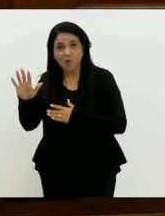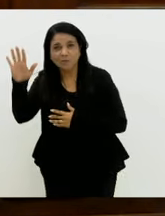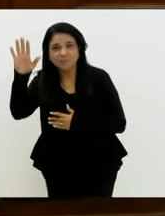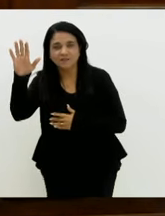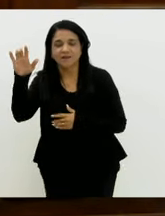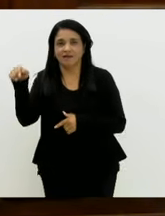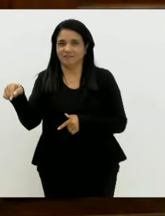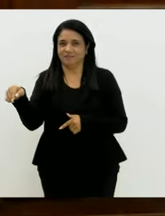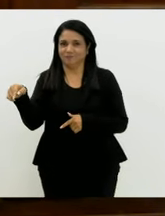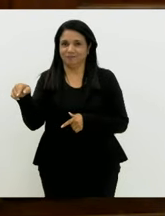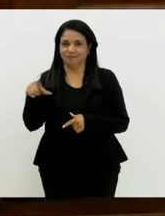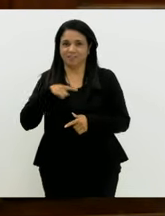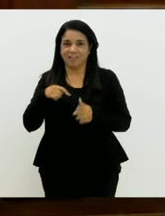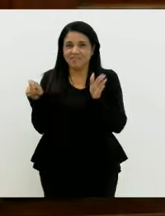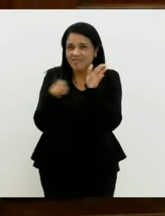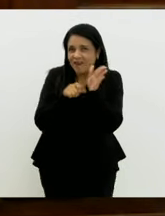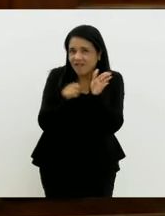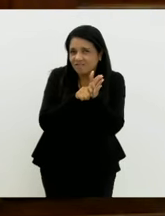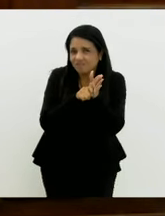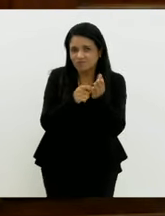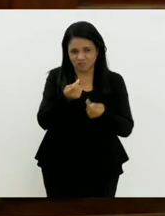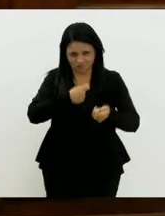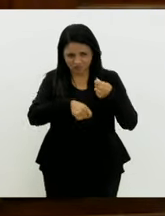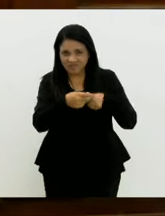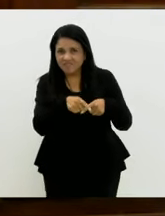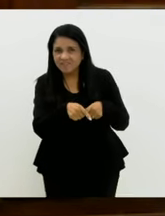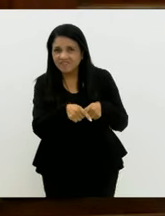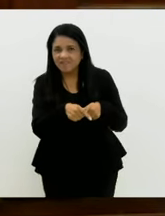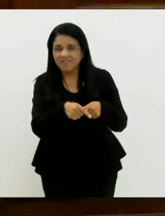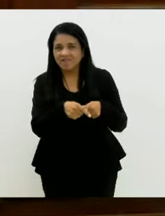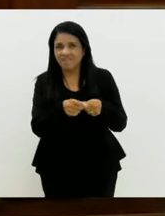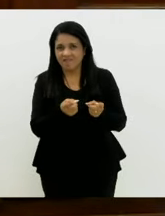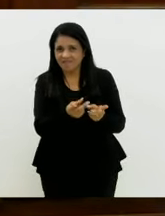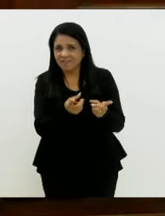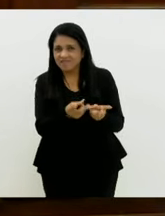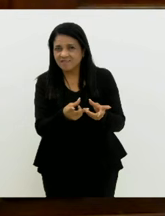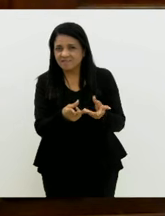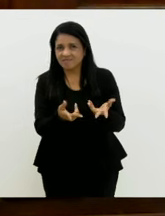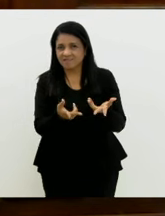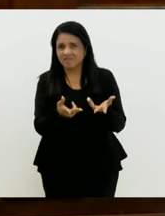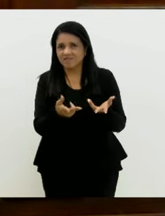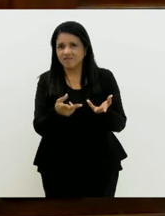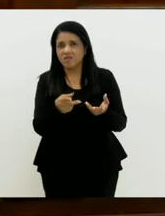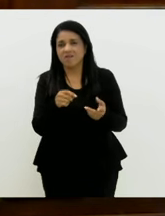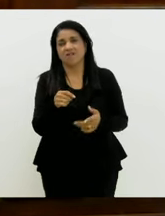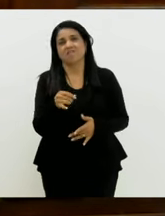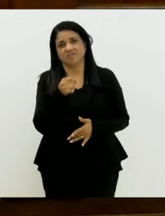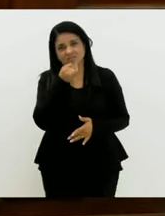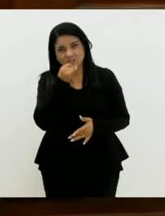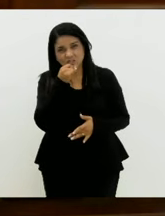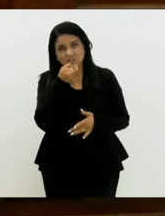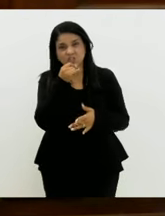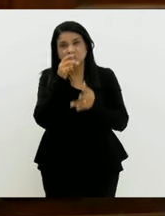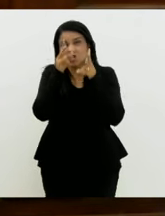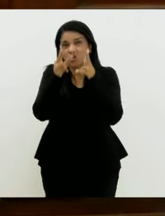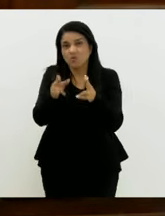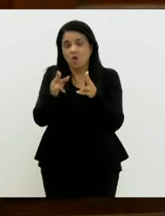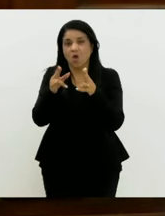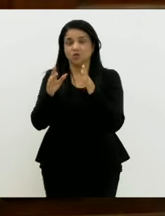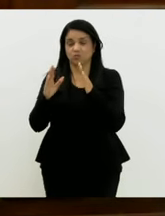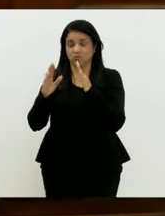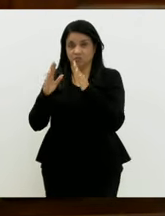É lamentável como aconteceu um conjunto habitacional que tem ali no São